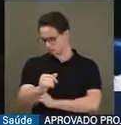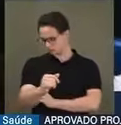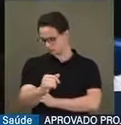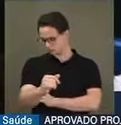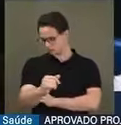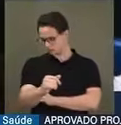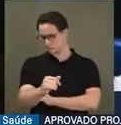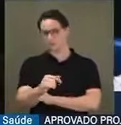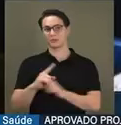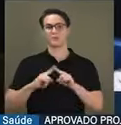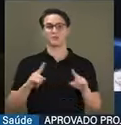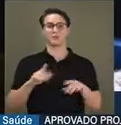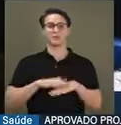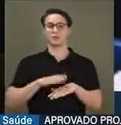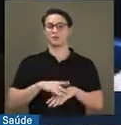sua, presidente.